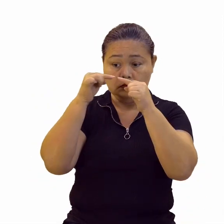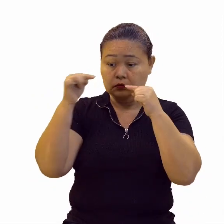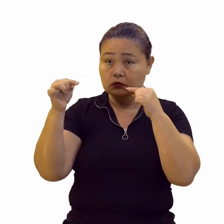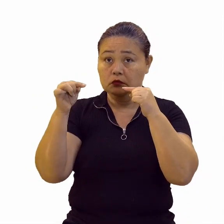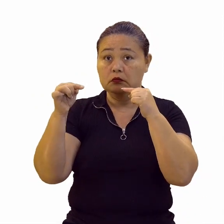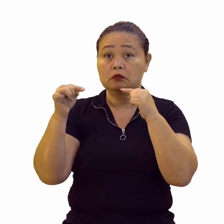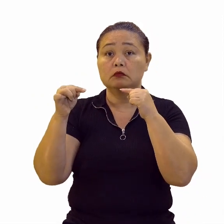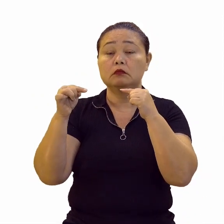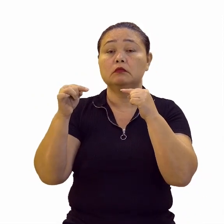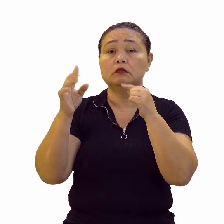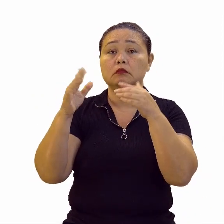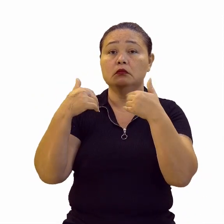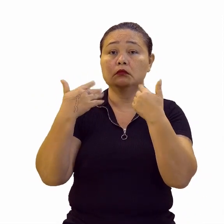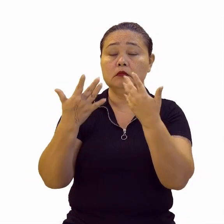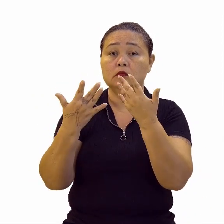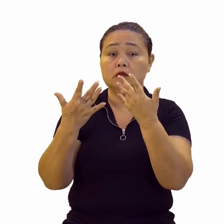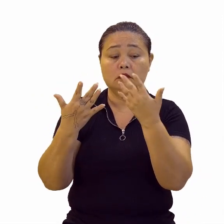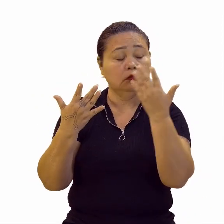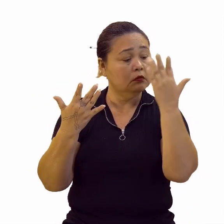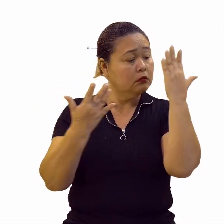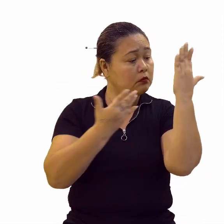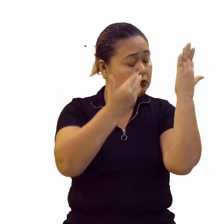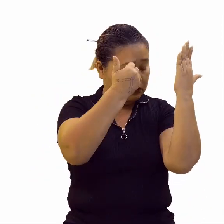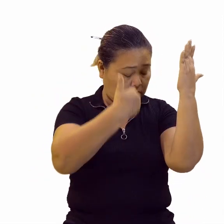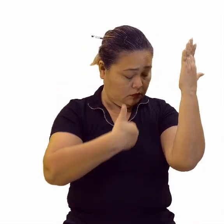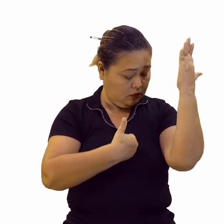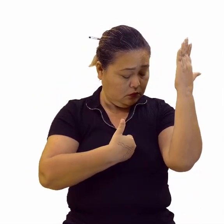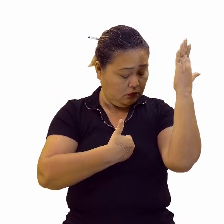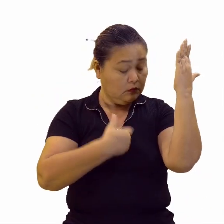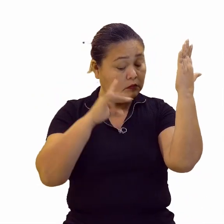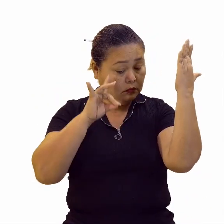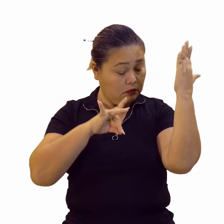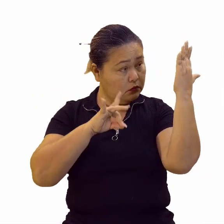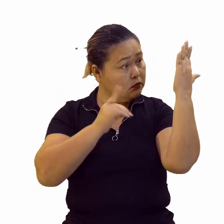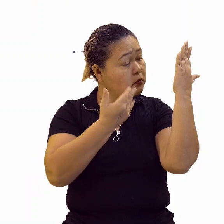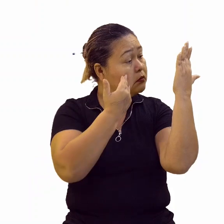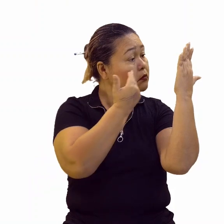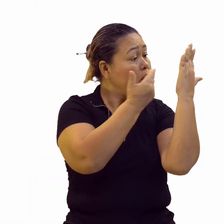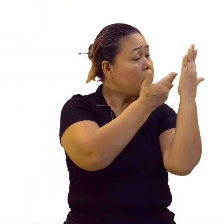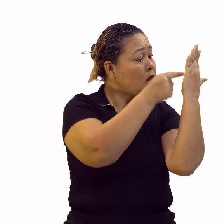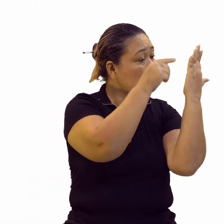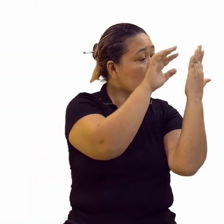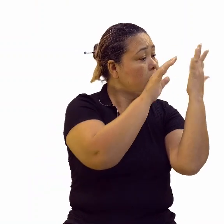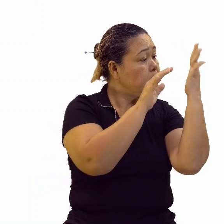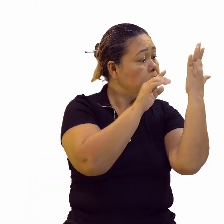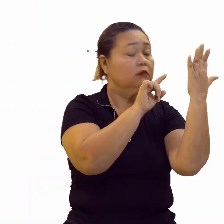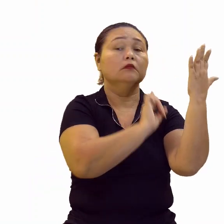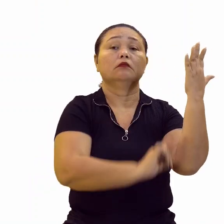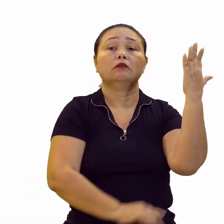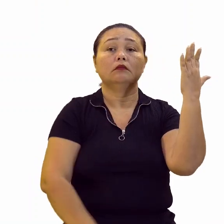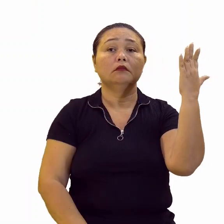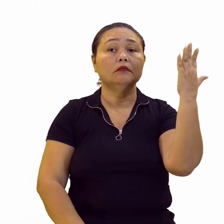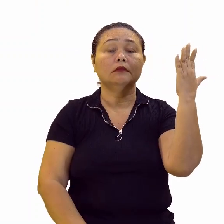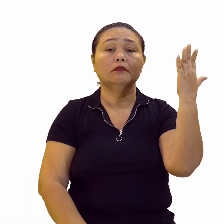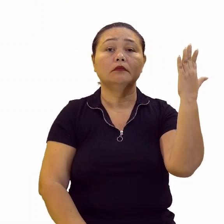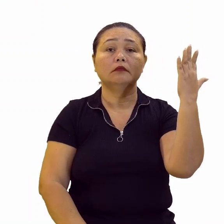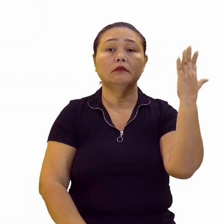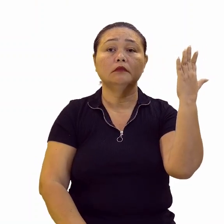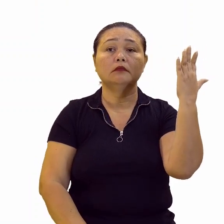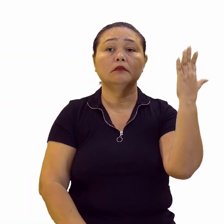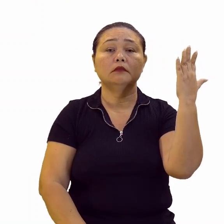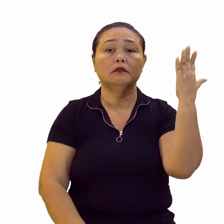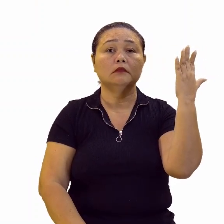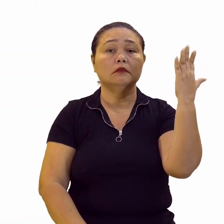eu digo correspondente, é o que é real e o que aparece no espelho, tá? O que é real